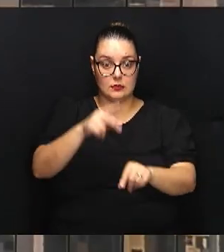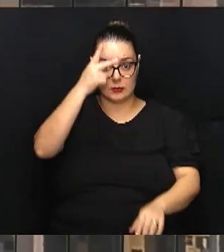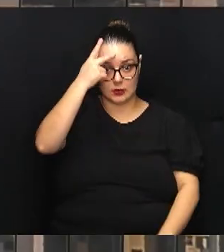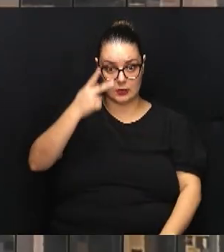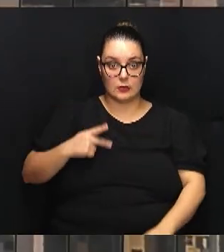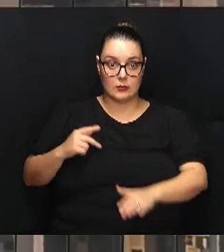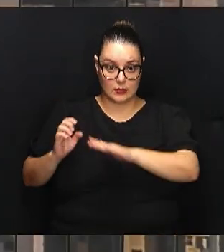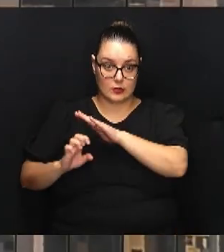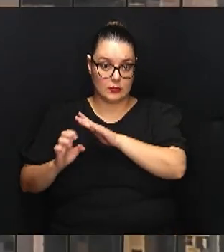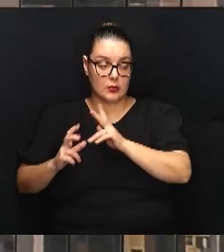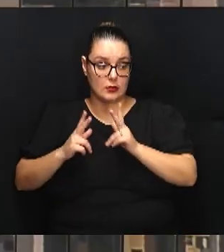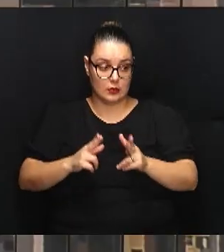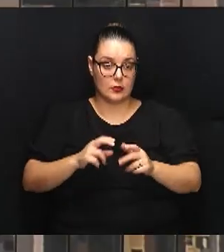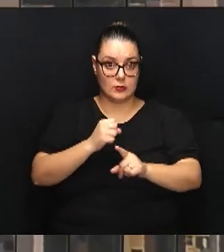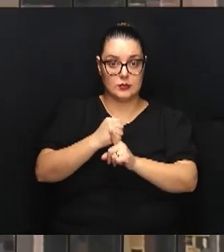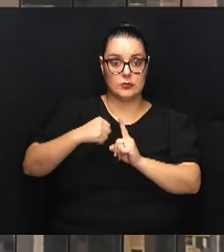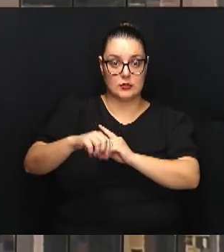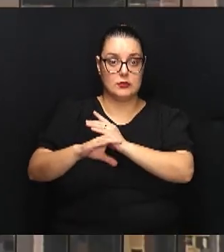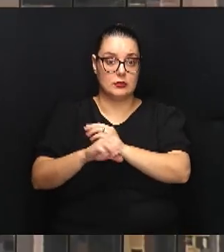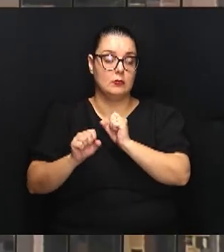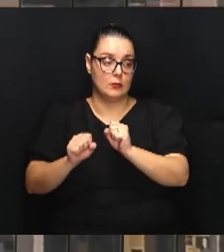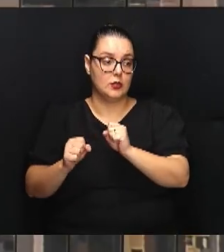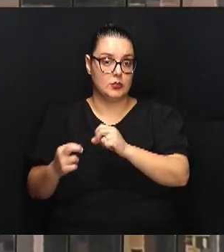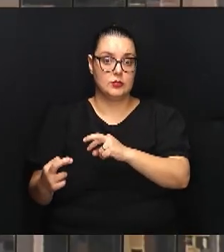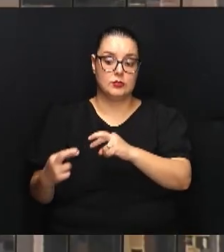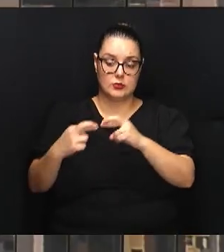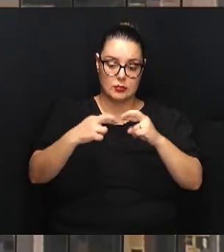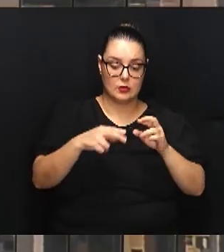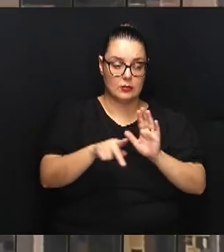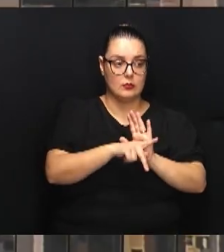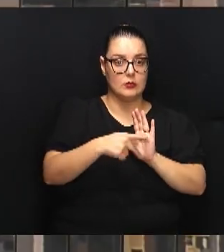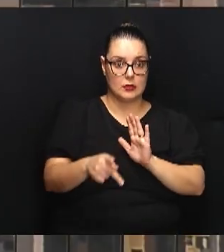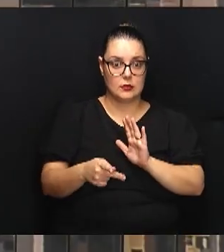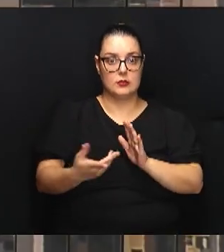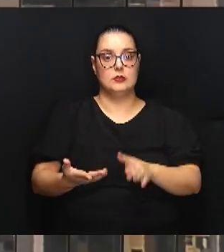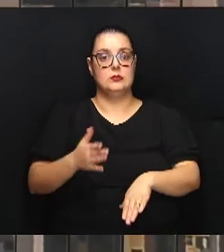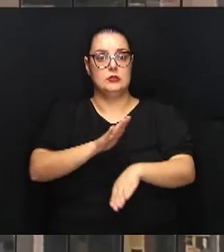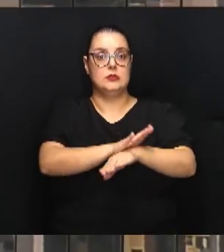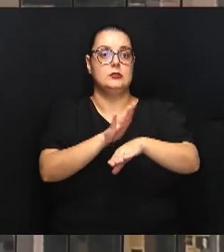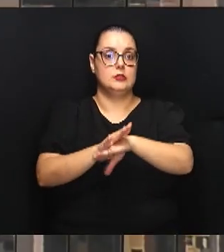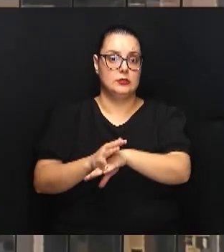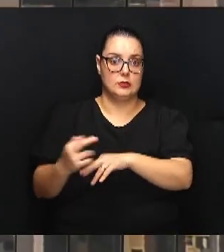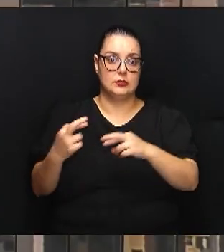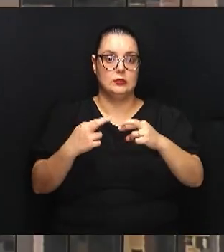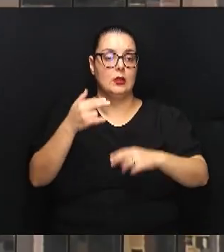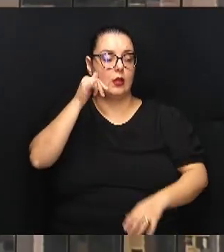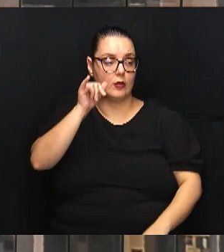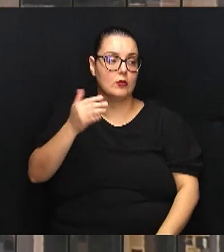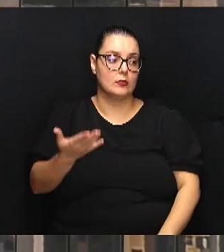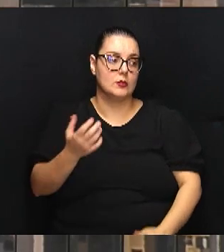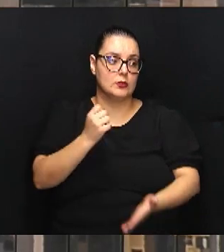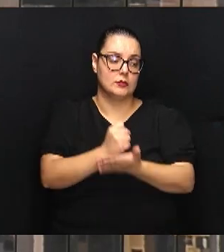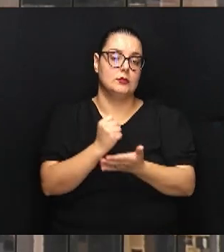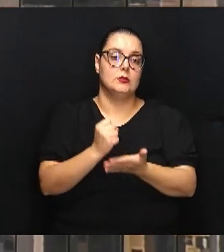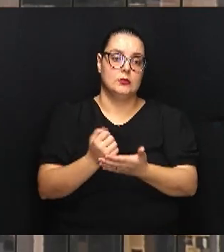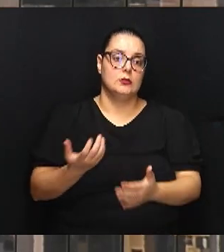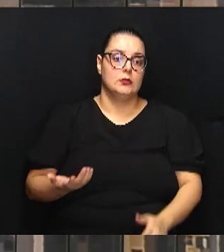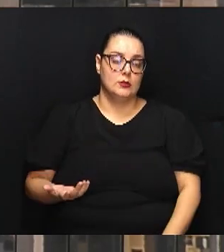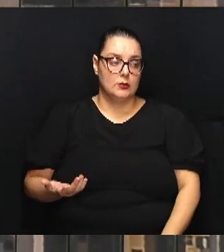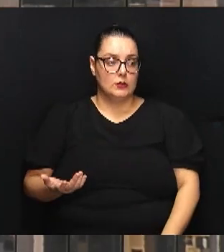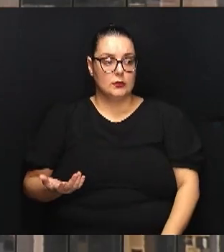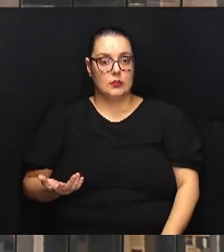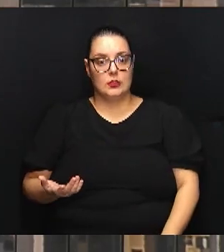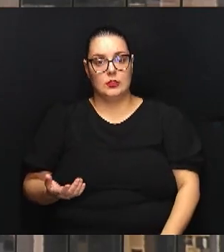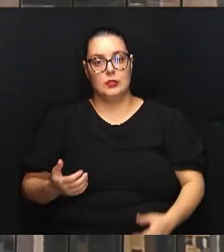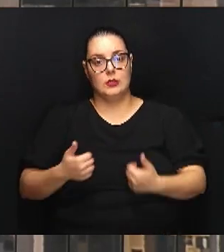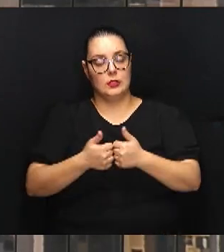para isso, né? Mas a própria empresa, então, como sociedade civil, pode fazer também parte dessa fiscalização, evitando